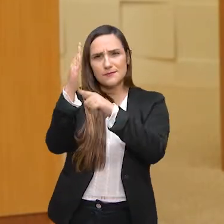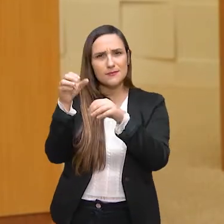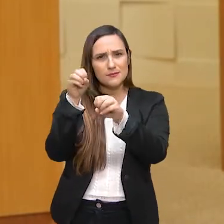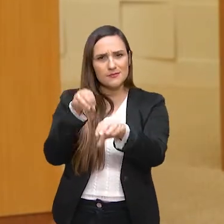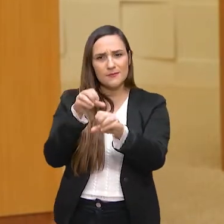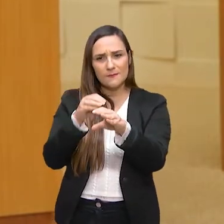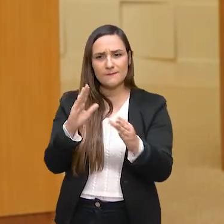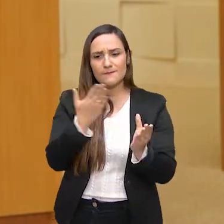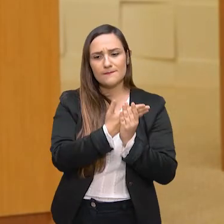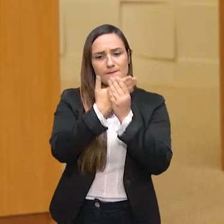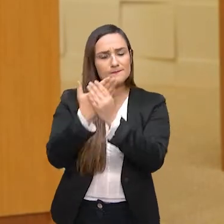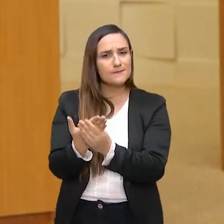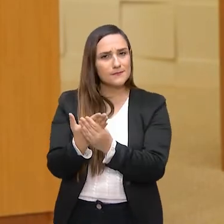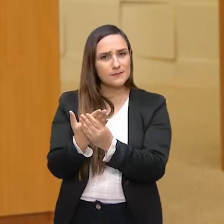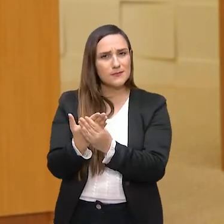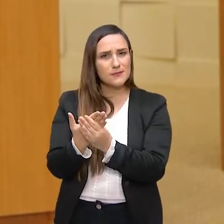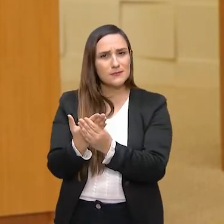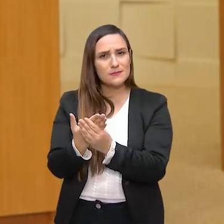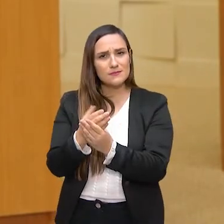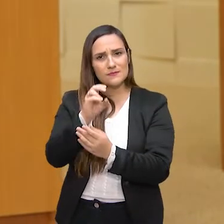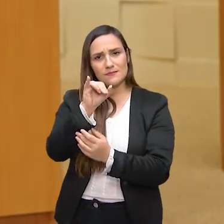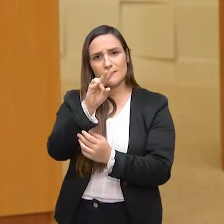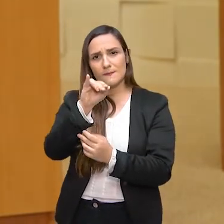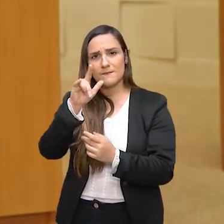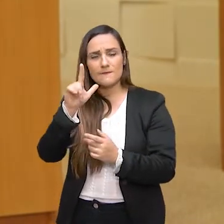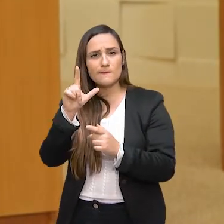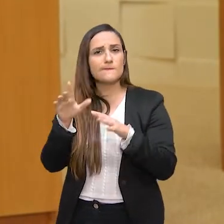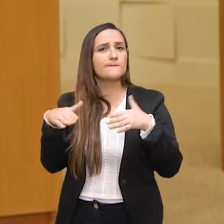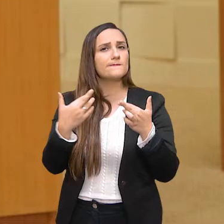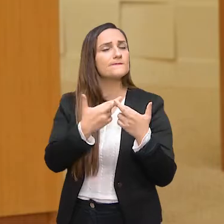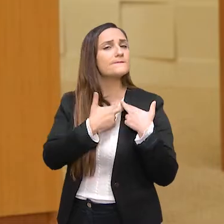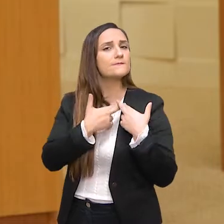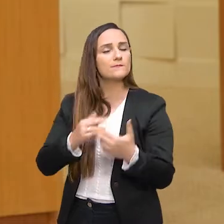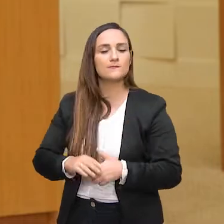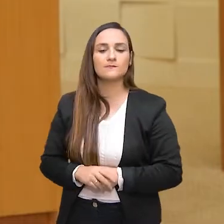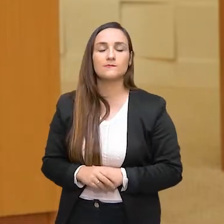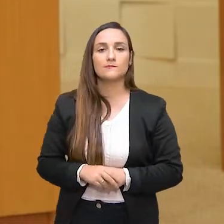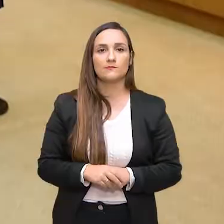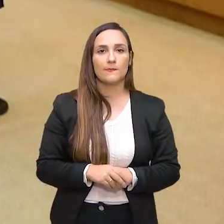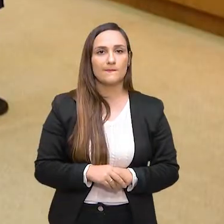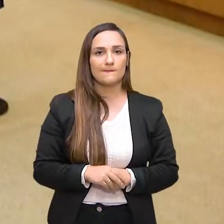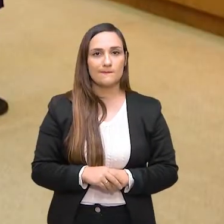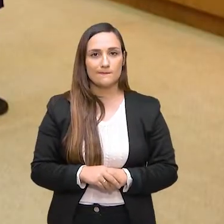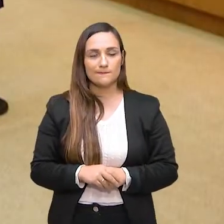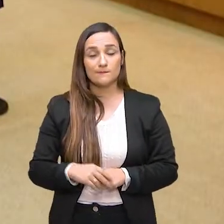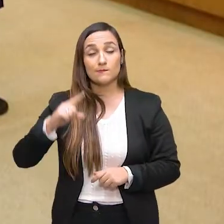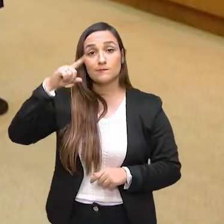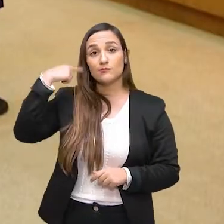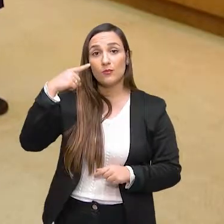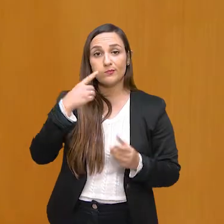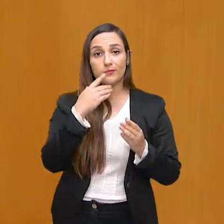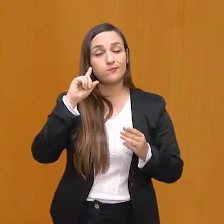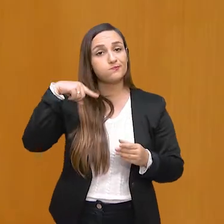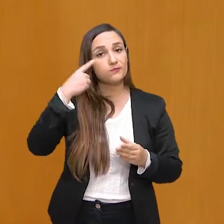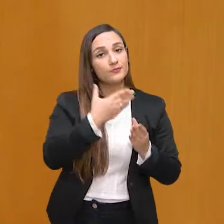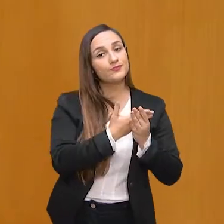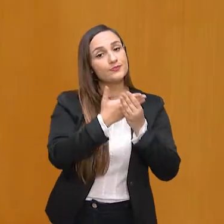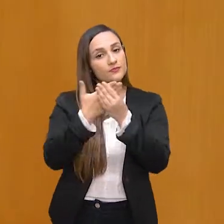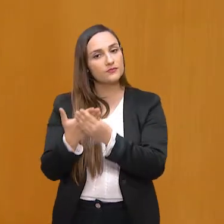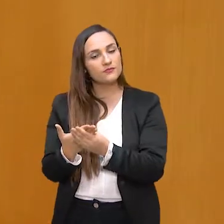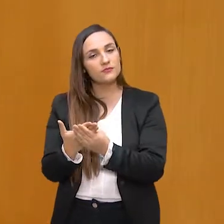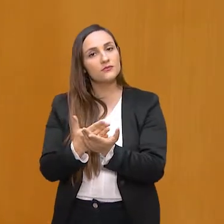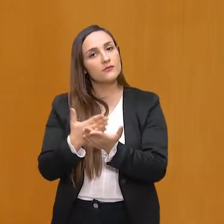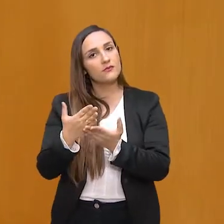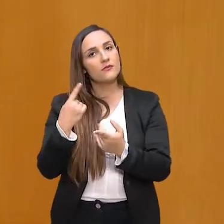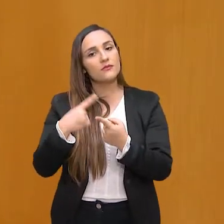diante disso, quais os princípios do direito processual e suas funções? Bom, o direito processual, ele